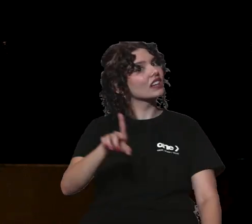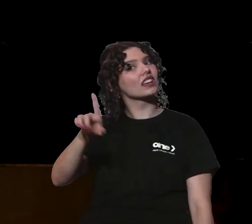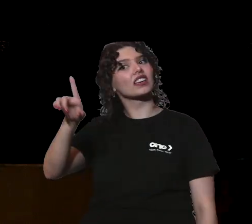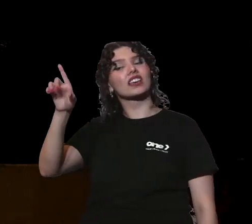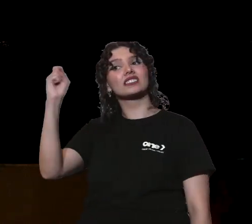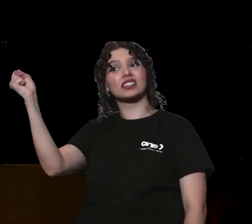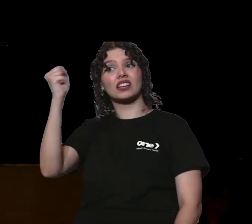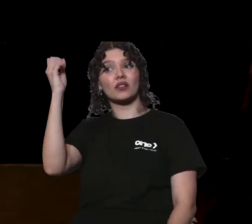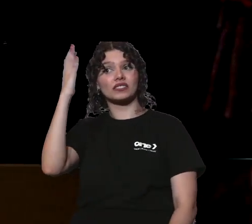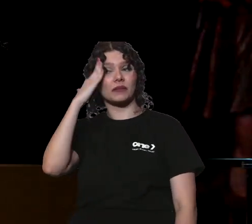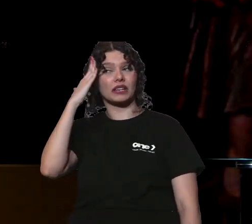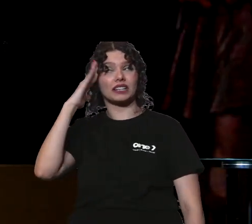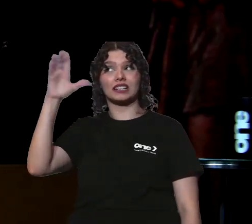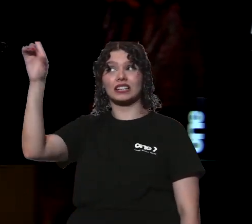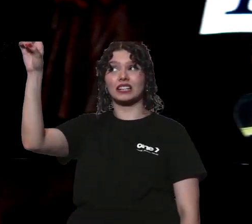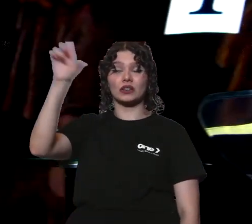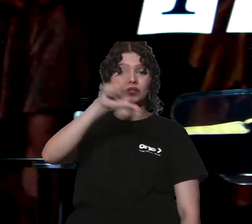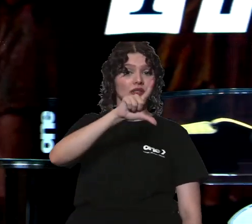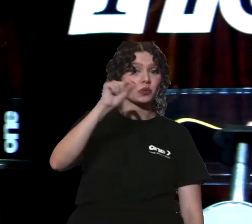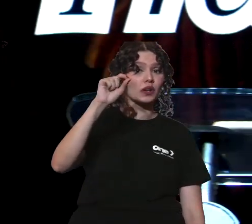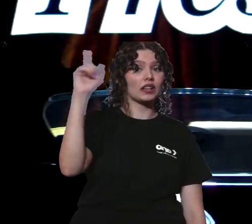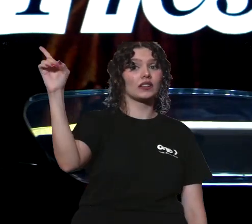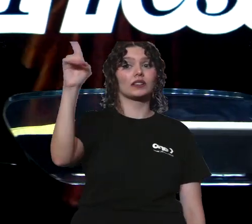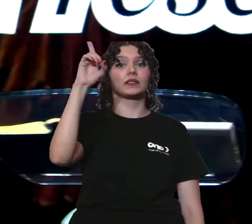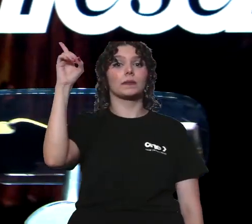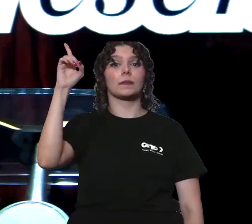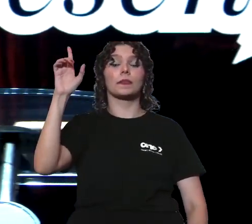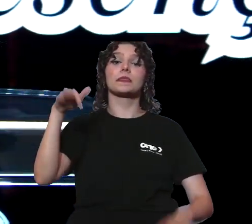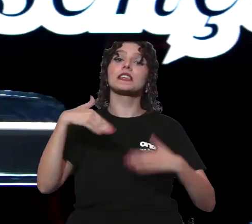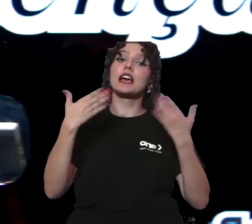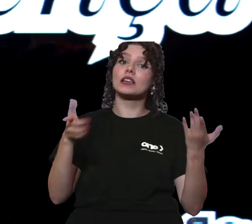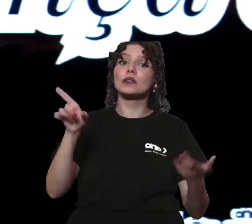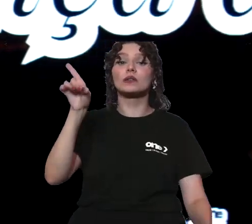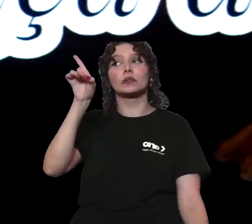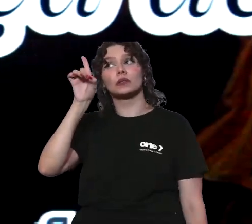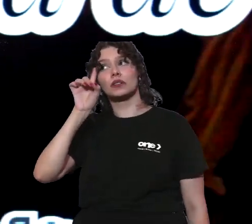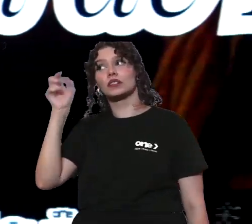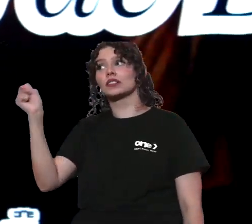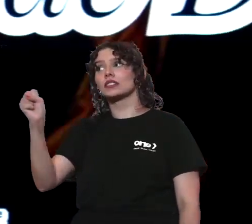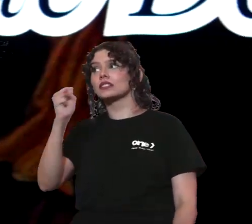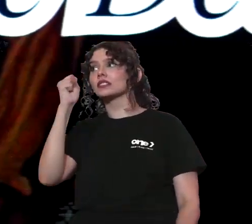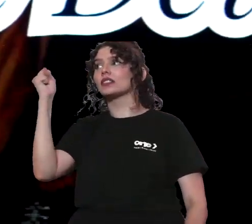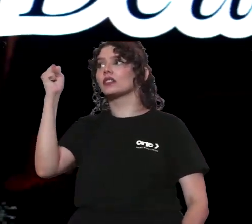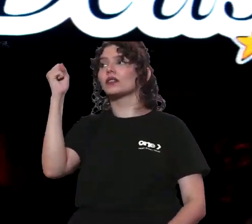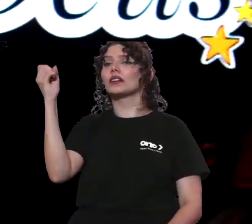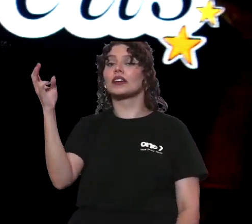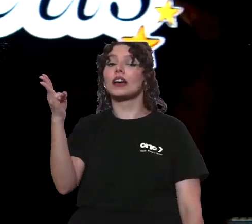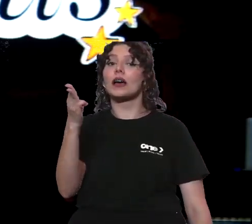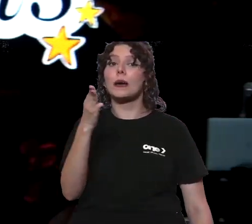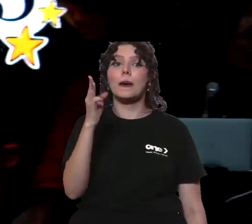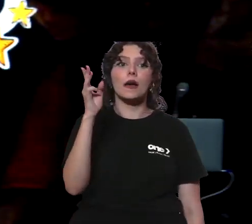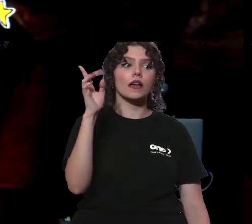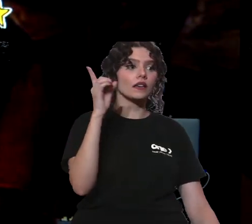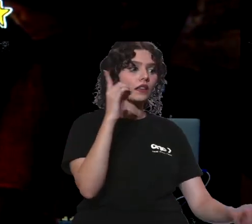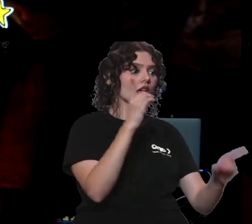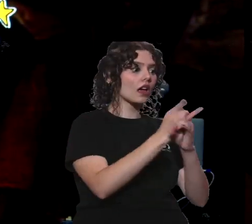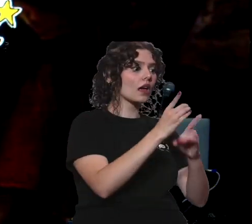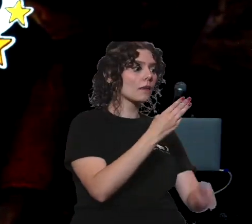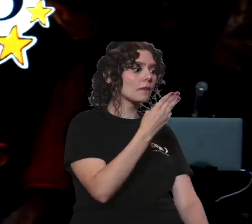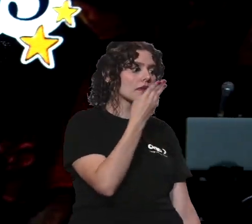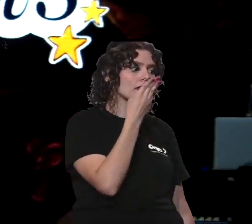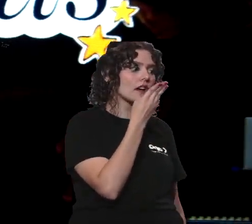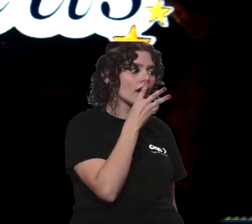matar Davi. E no meio disso, um dia Saul descobre que Mical amava Davi, ela